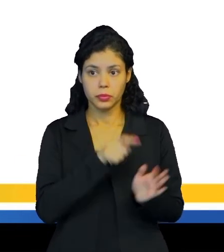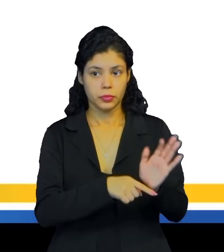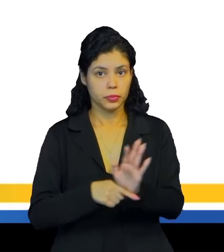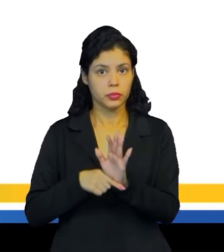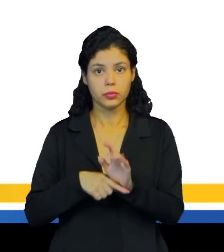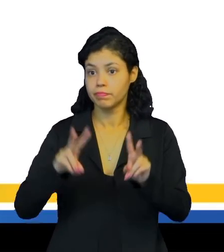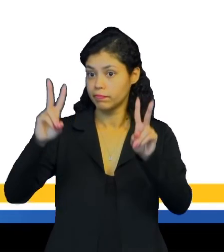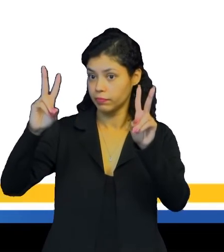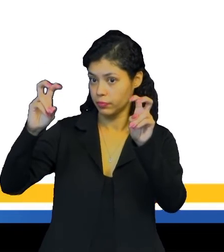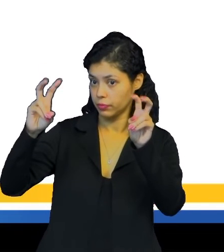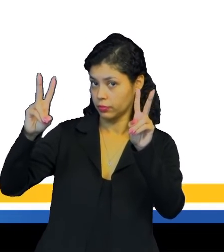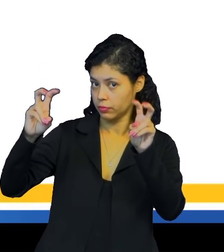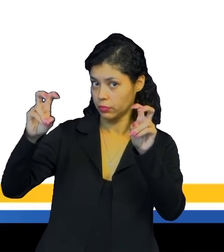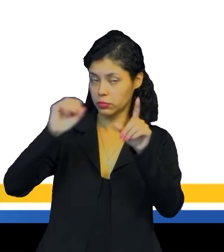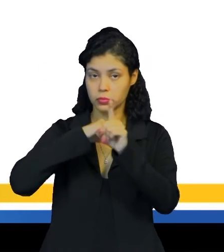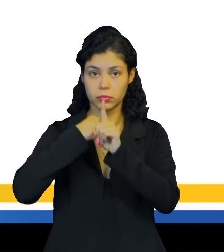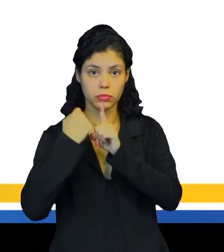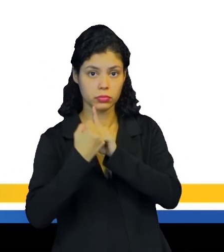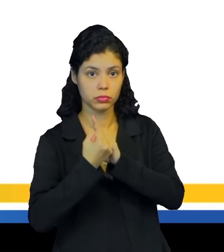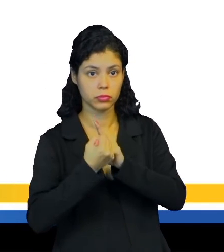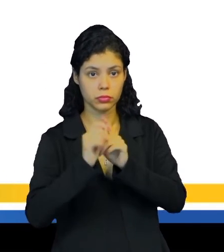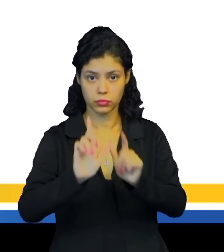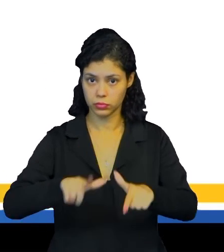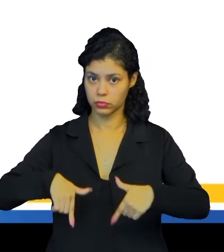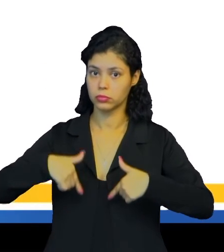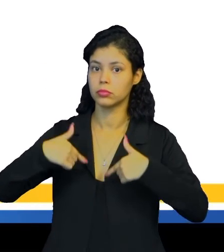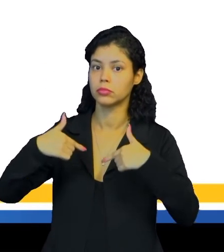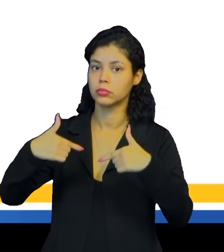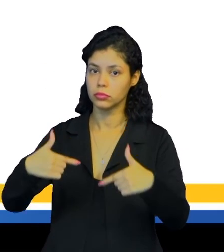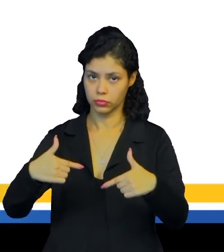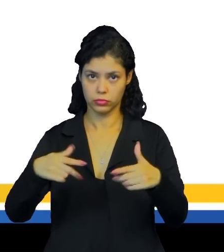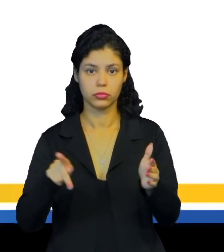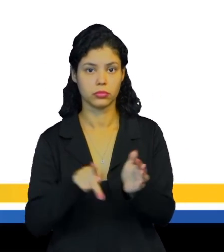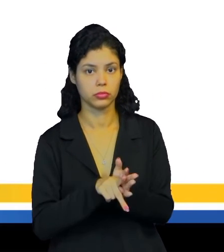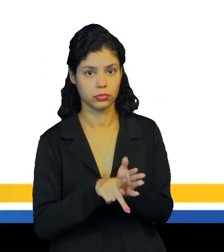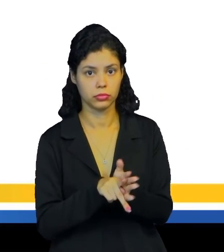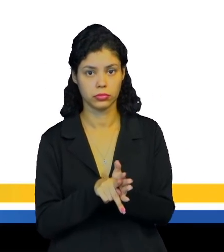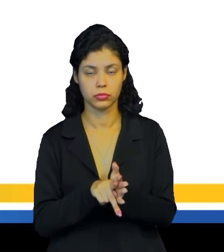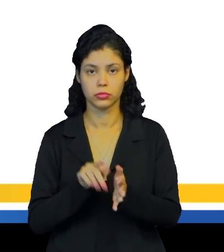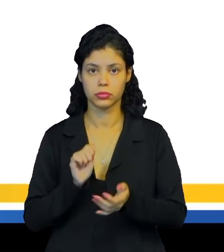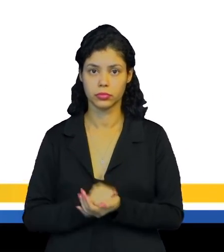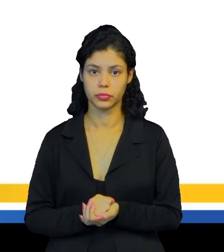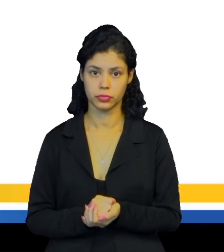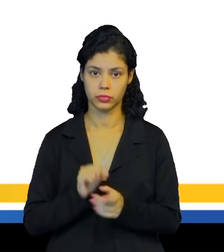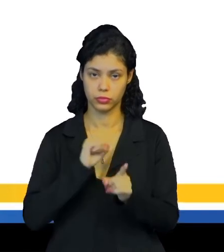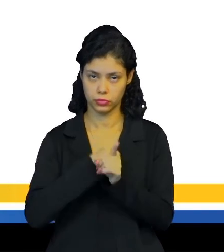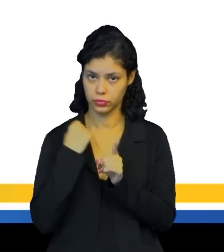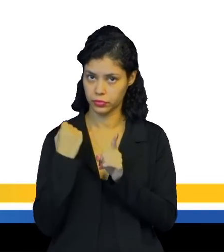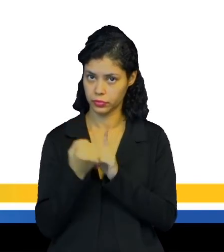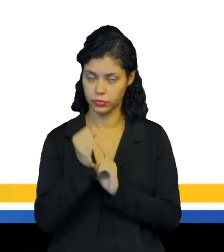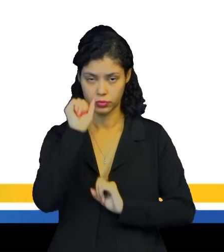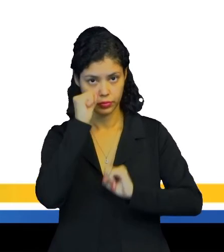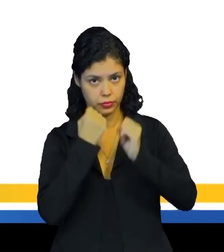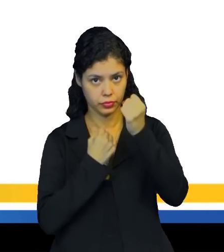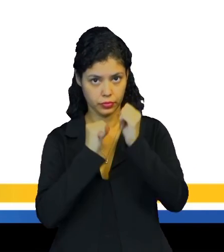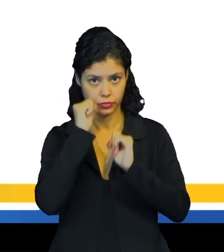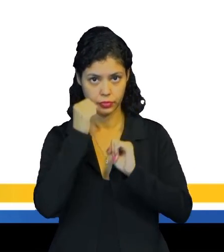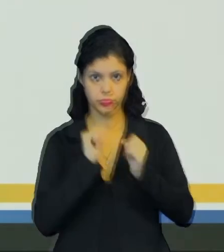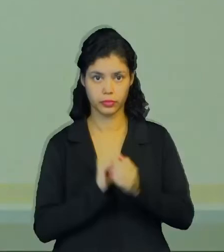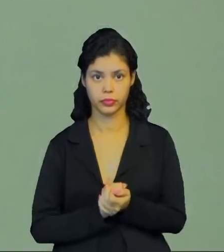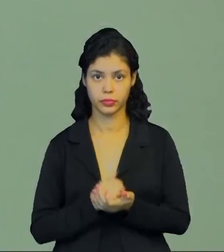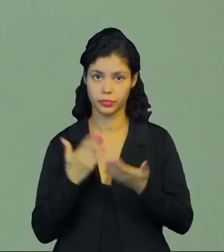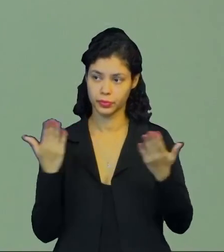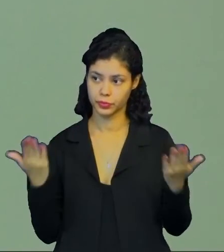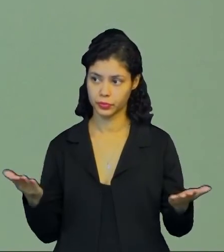temáticas sociais, mostrando o homem em luta contra a mecanização desumanizadora da sociedade industrial. Então